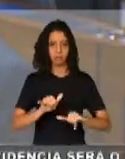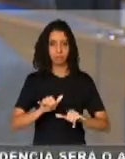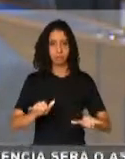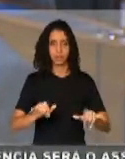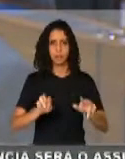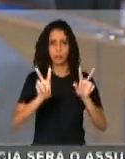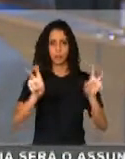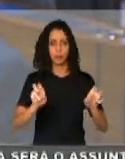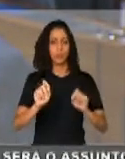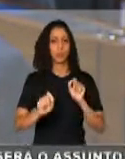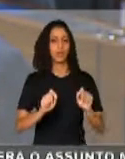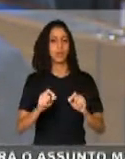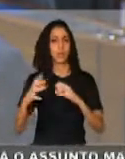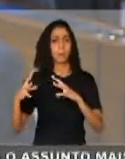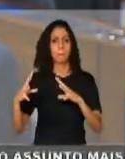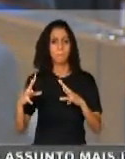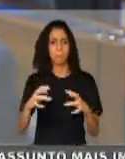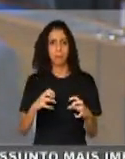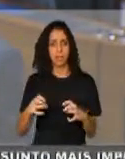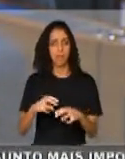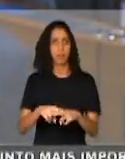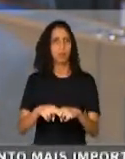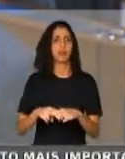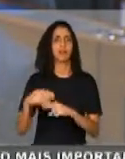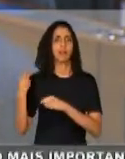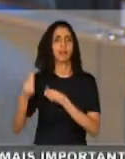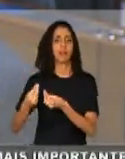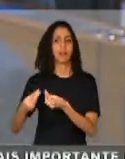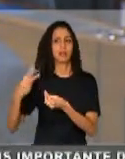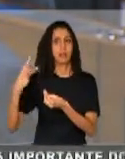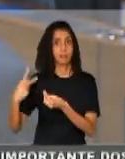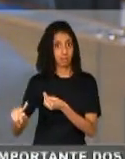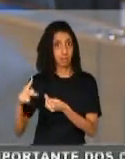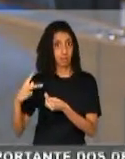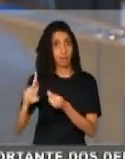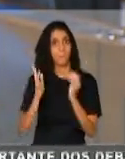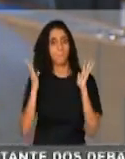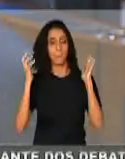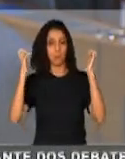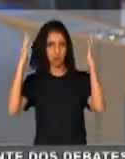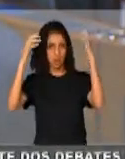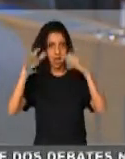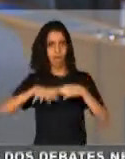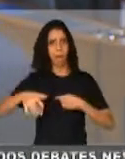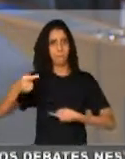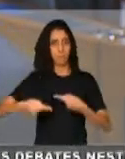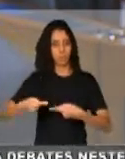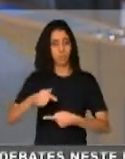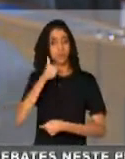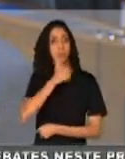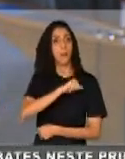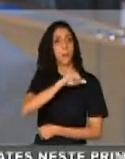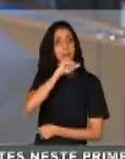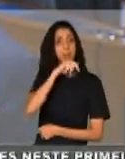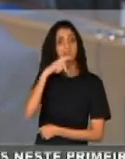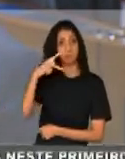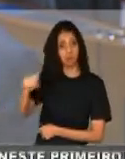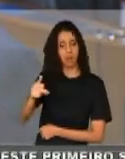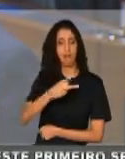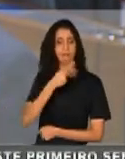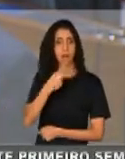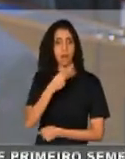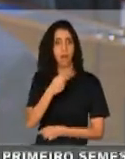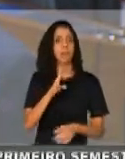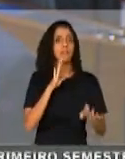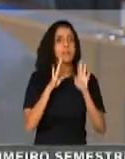sobre briga pela herança política de Marielle Franco. A mãe de Marielle Franco disse em uma postagem no